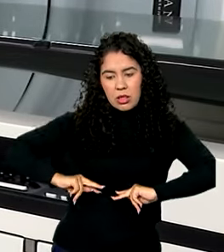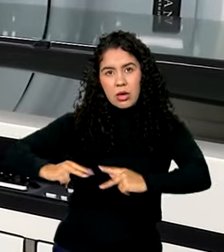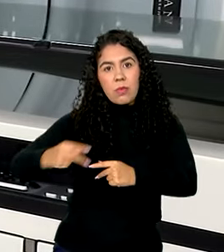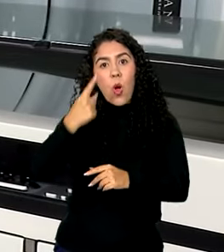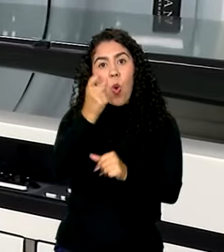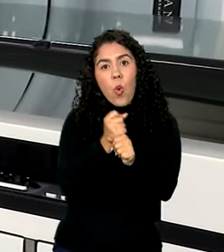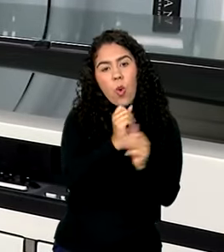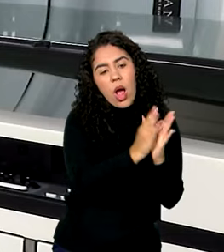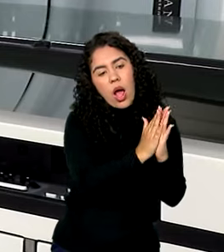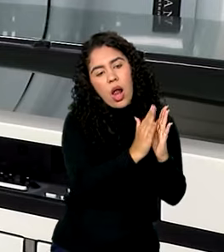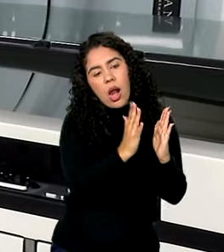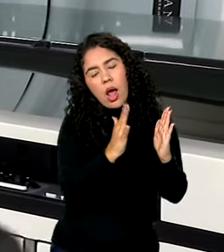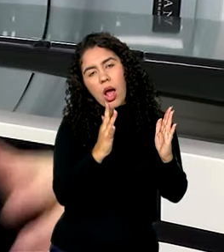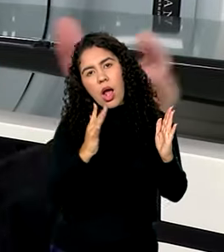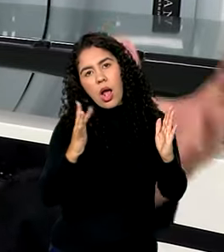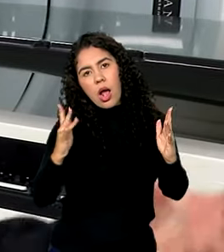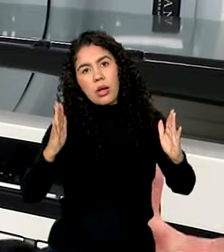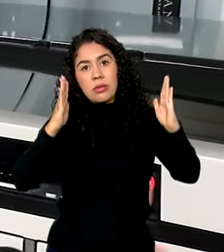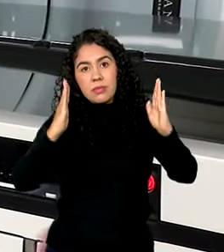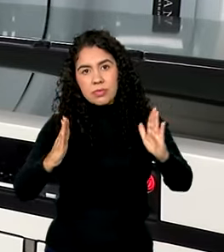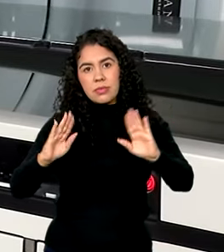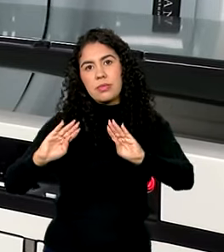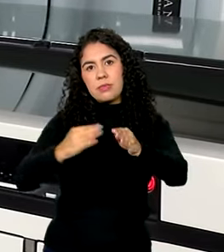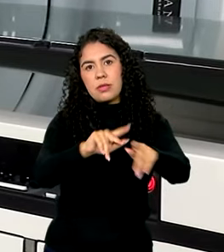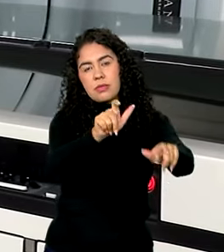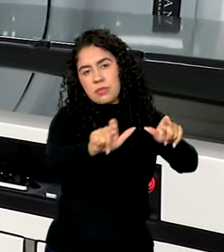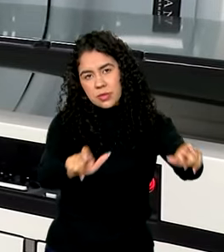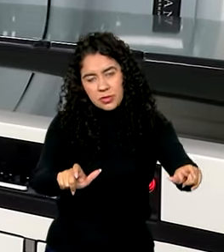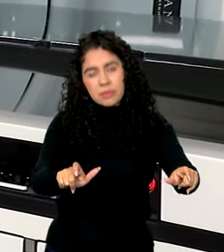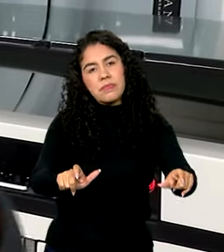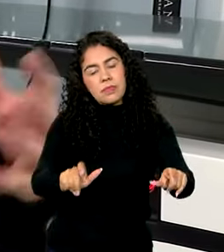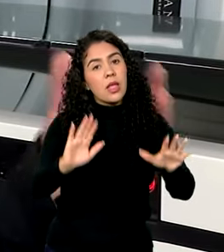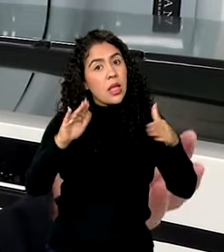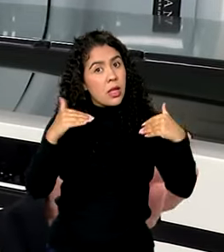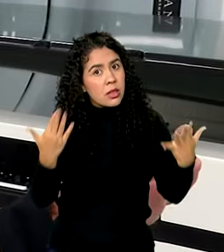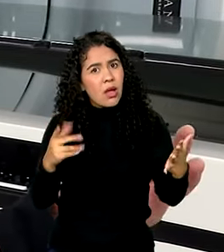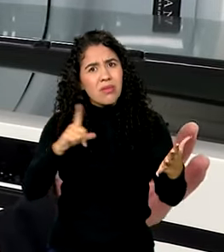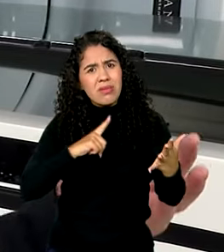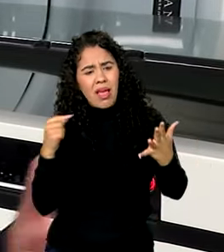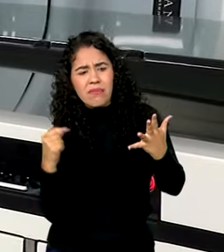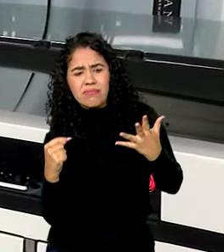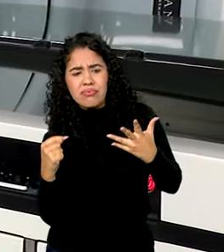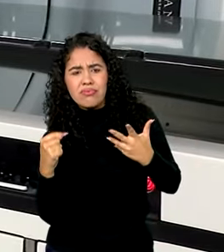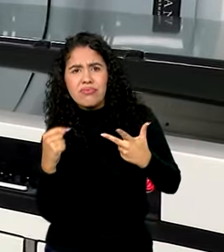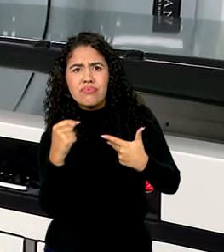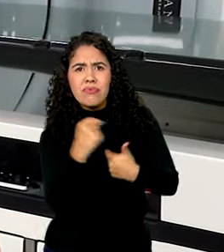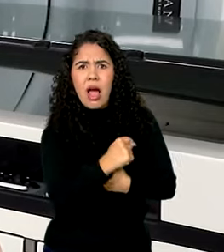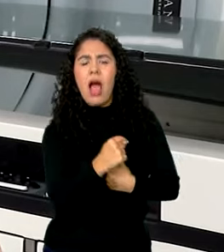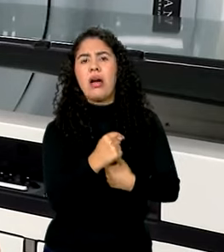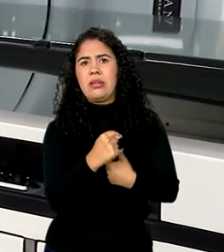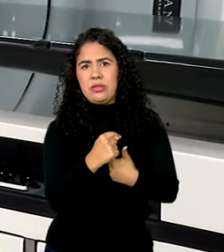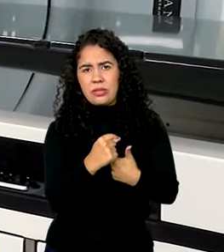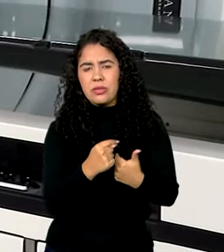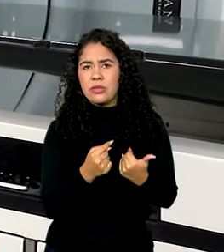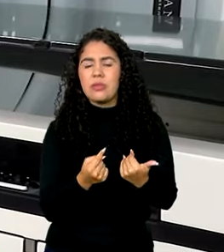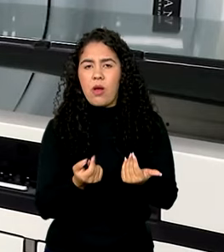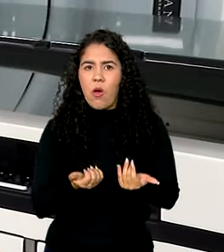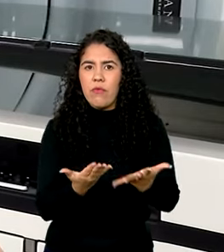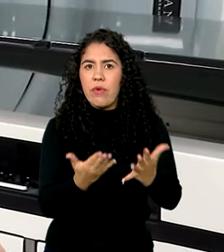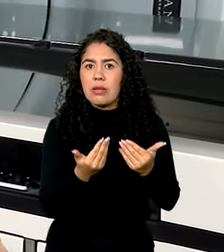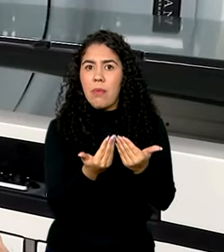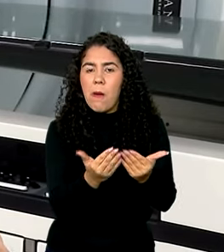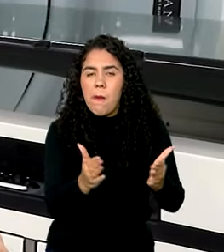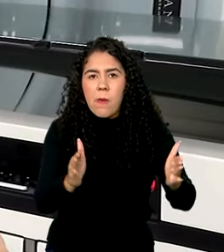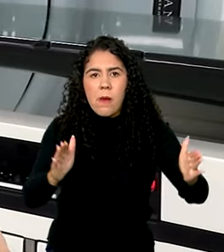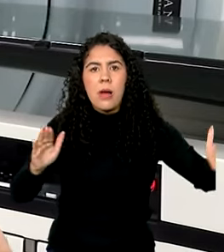medula óseo para os usuários então há um conjunto de ampliação e 60 do